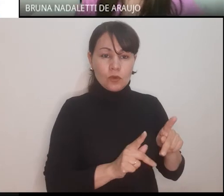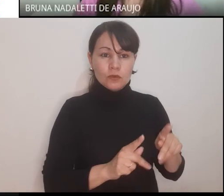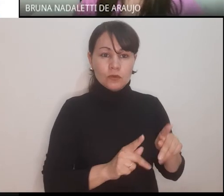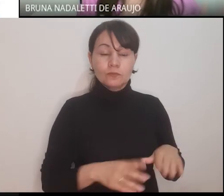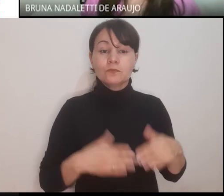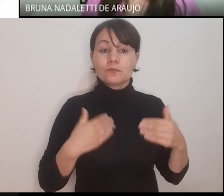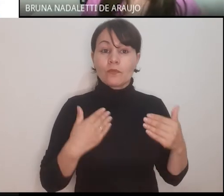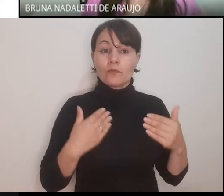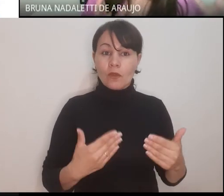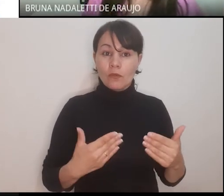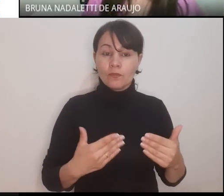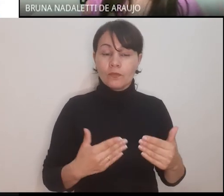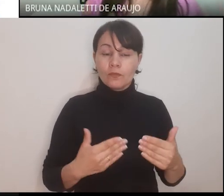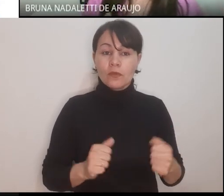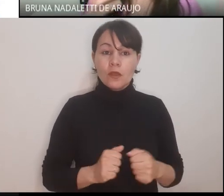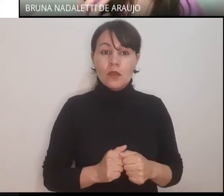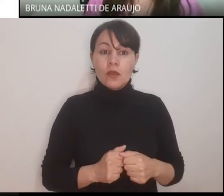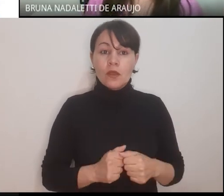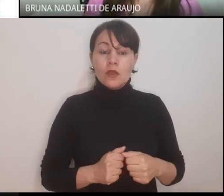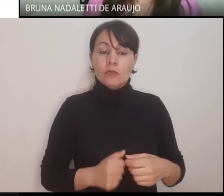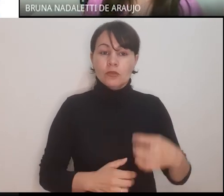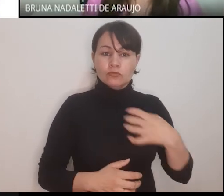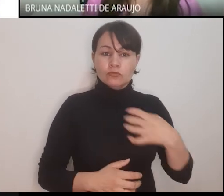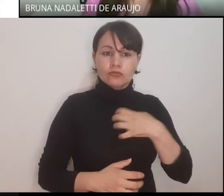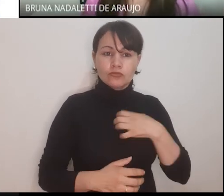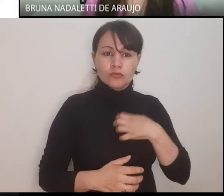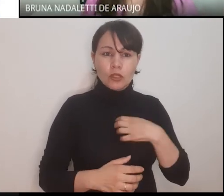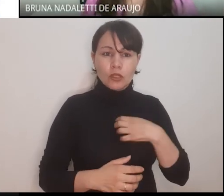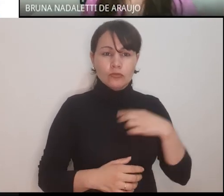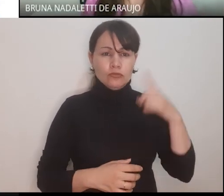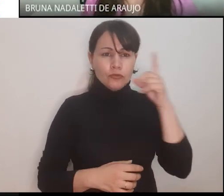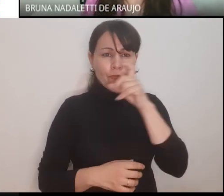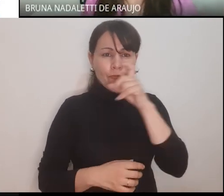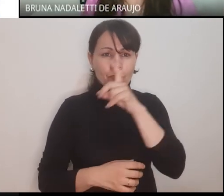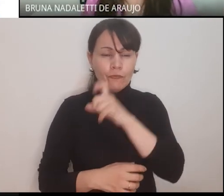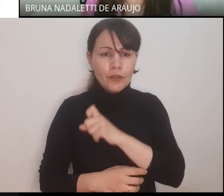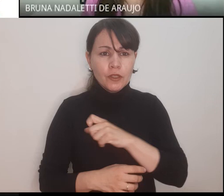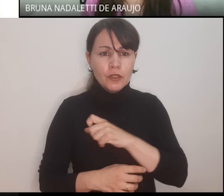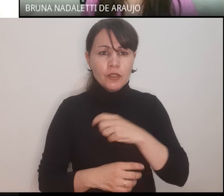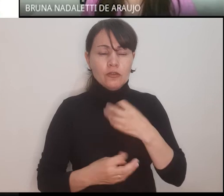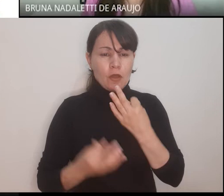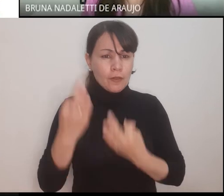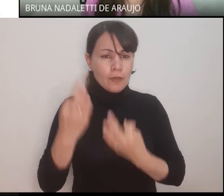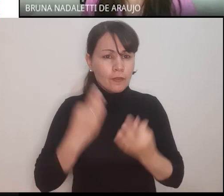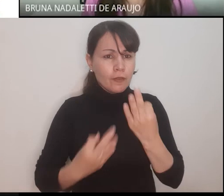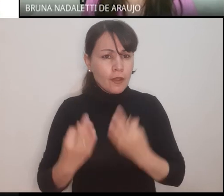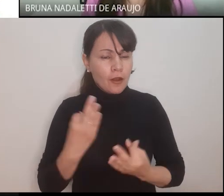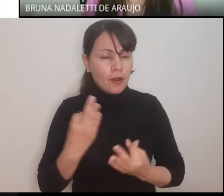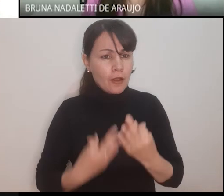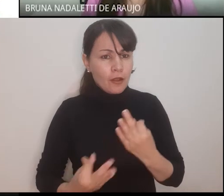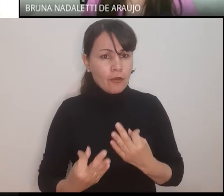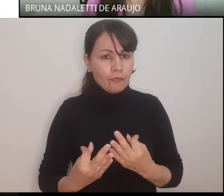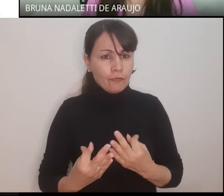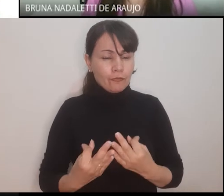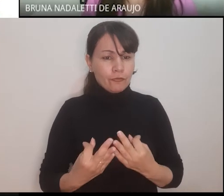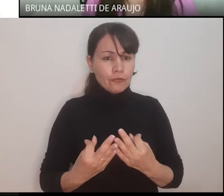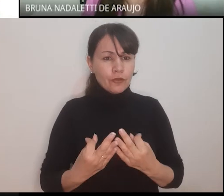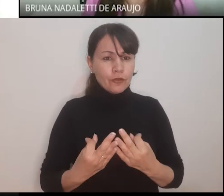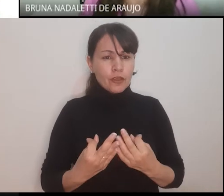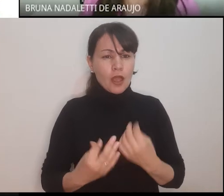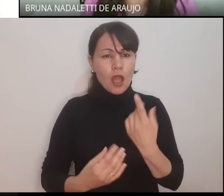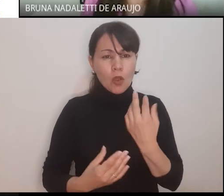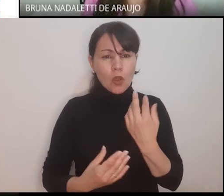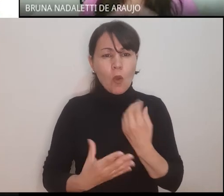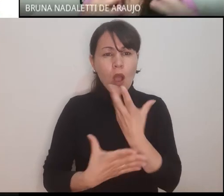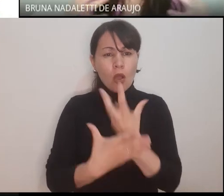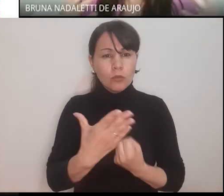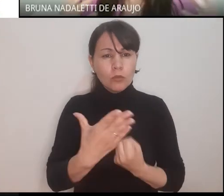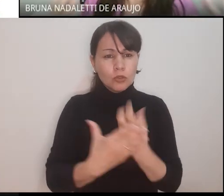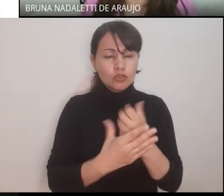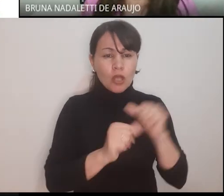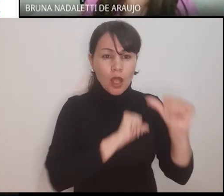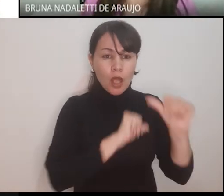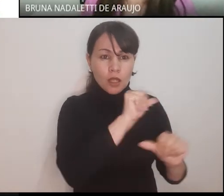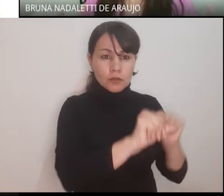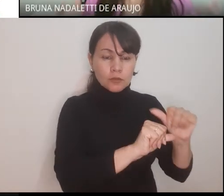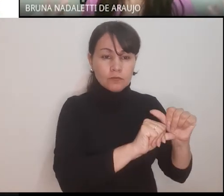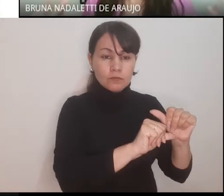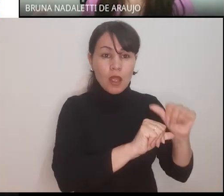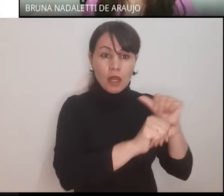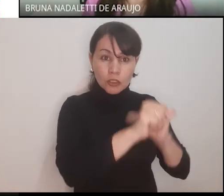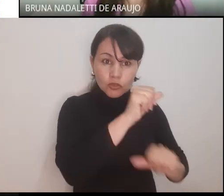seja, mesmo na condição aguda, a terapia renal substitutiva do tipo hemodiálise, ela